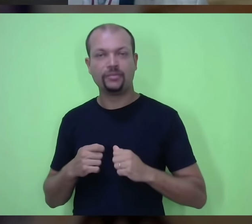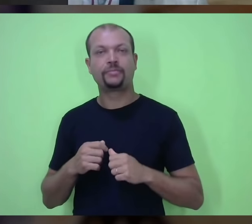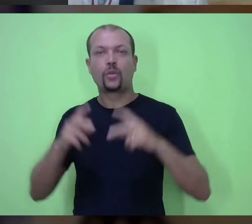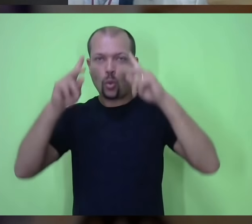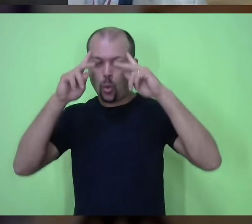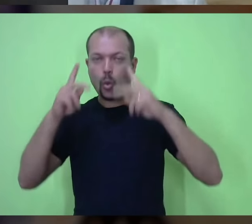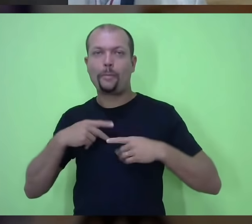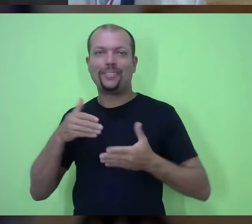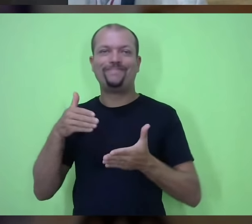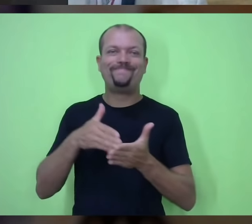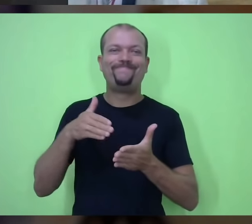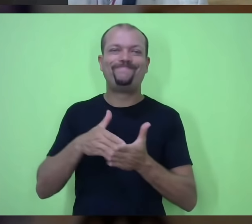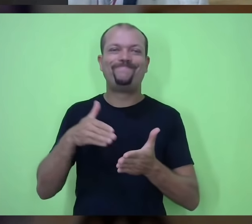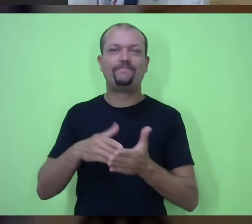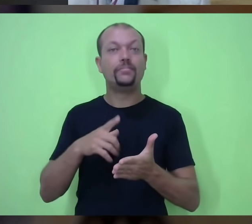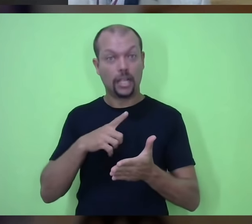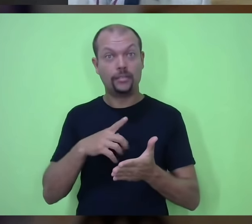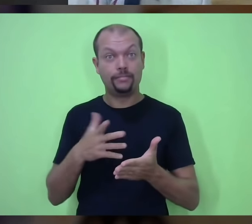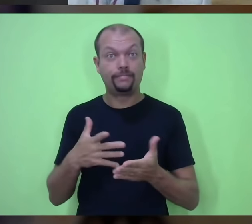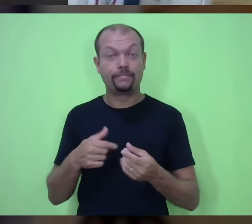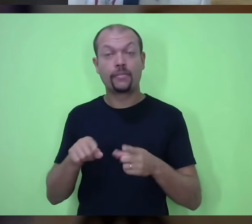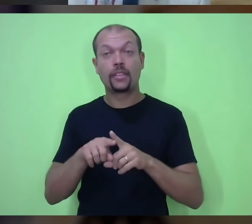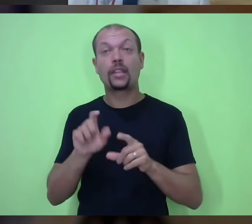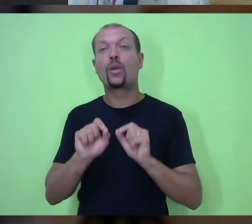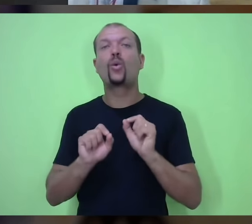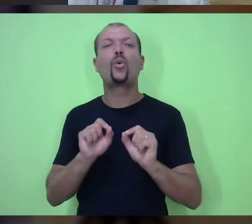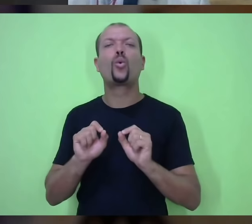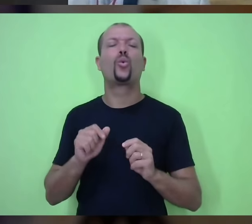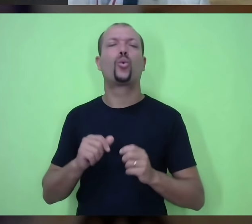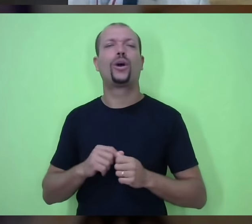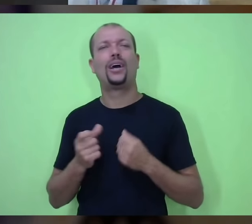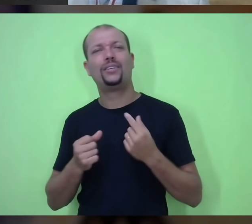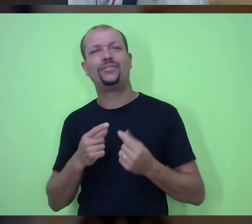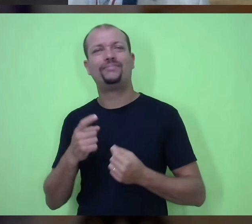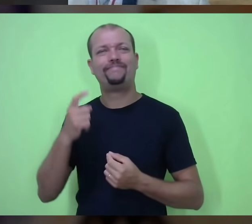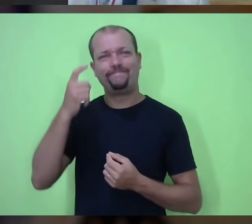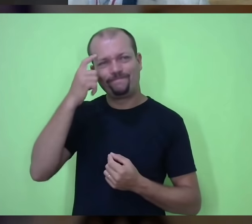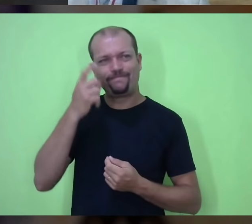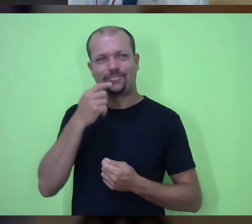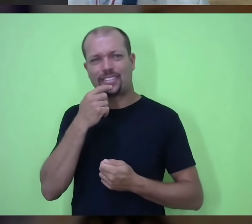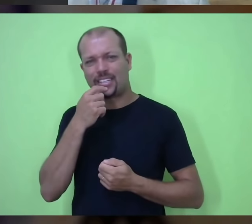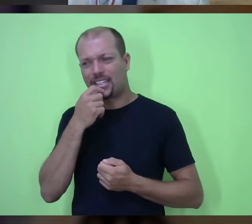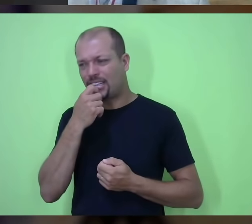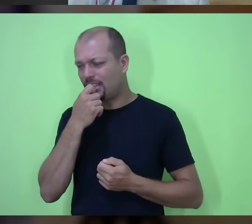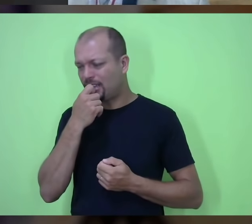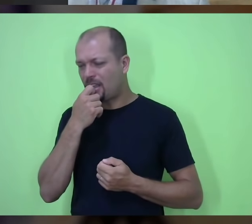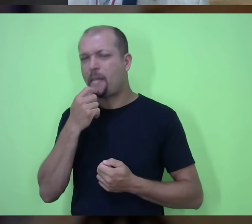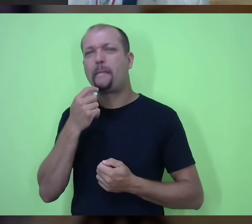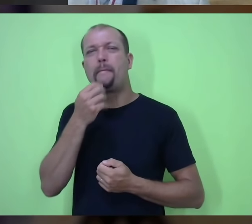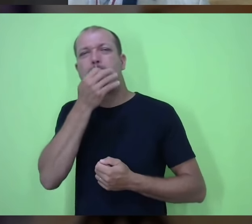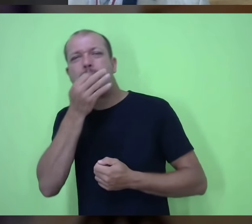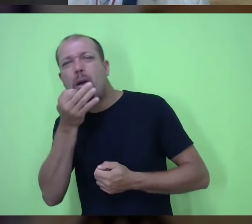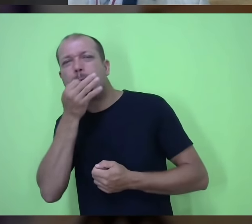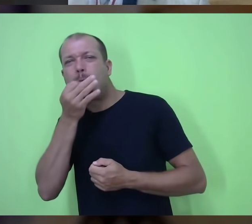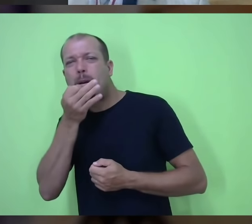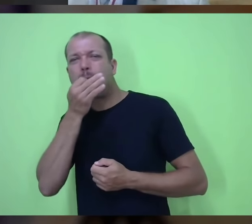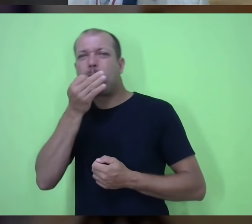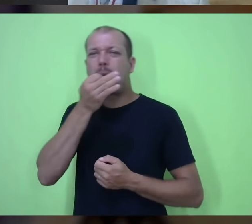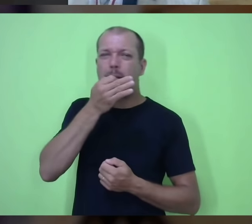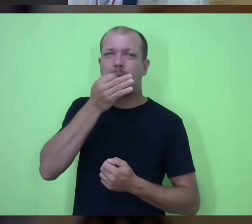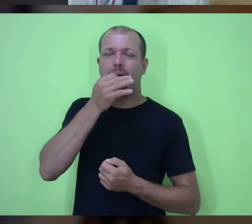o ser humano em suas limitações, ele muitas vezes acaba se segurando tanto em pressupostos